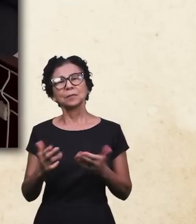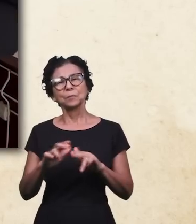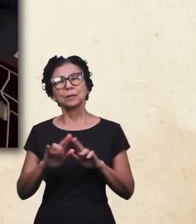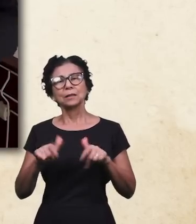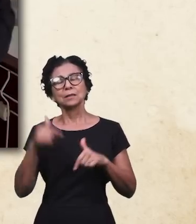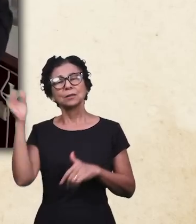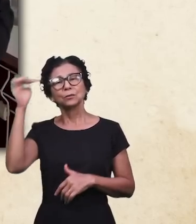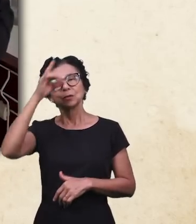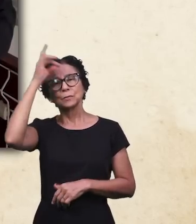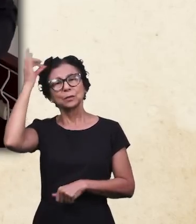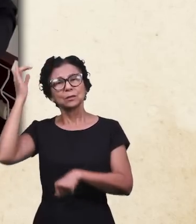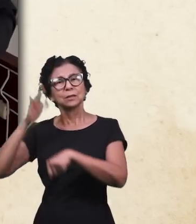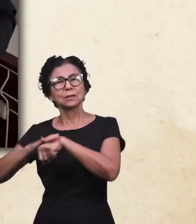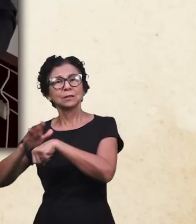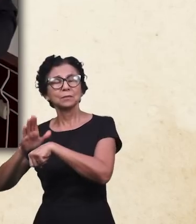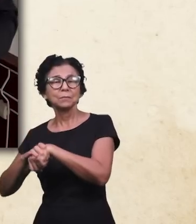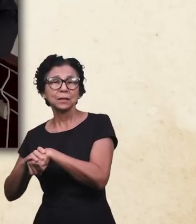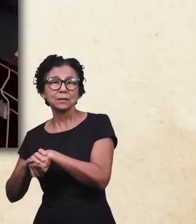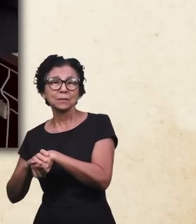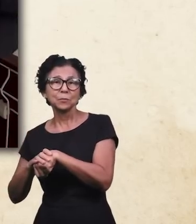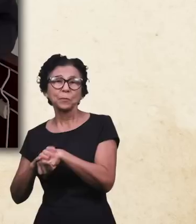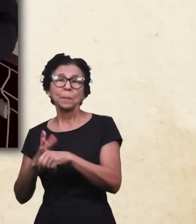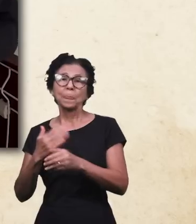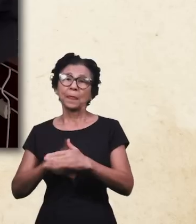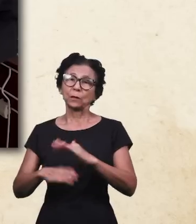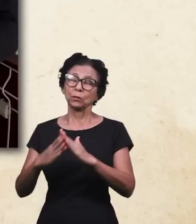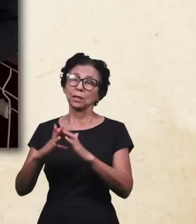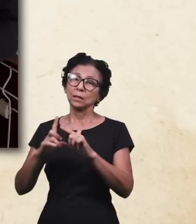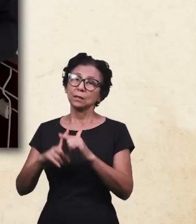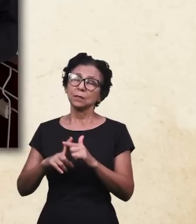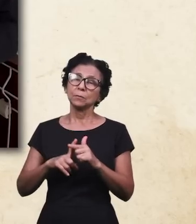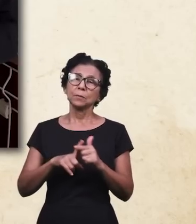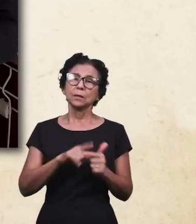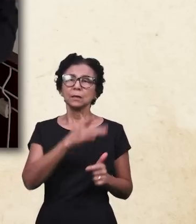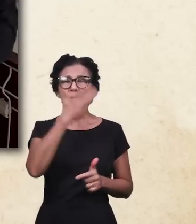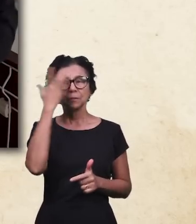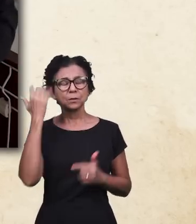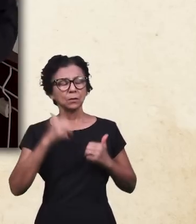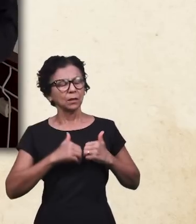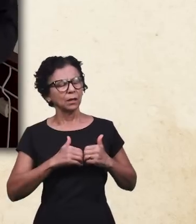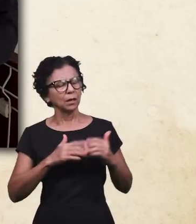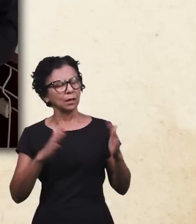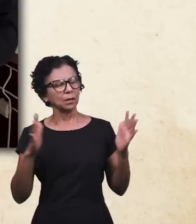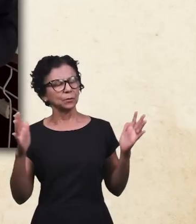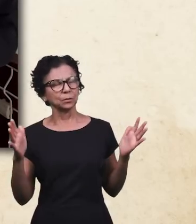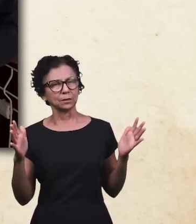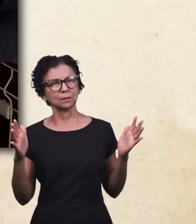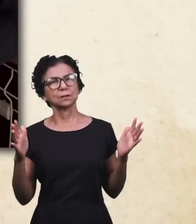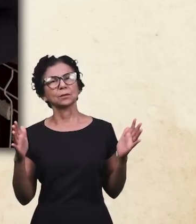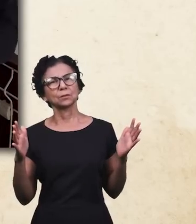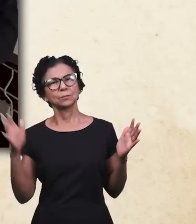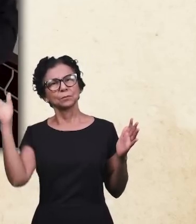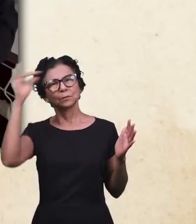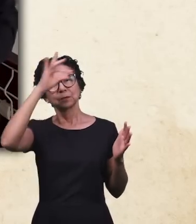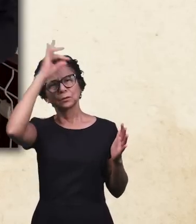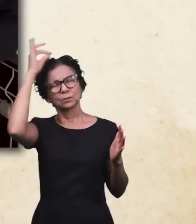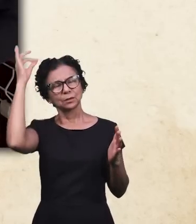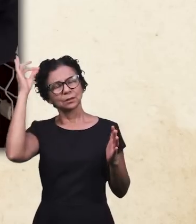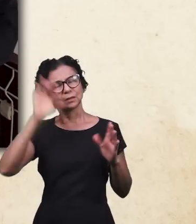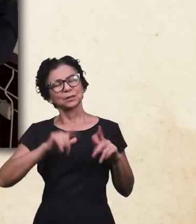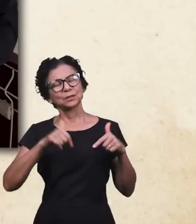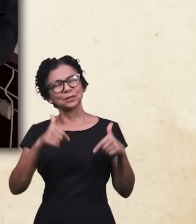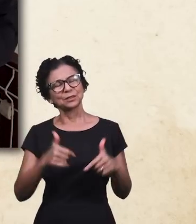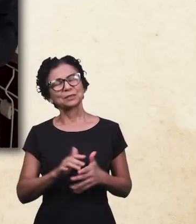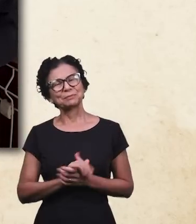e no coração daqueles que abrem o coração para esta operação do Espírito Santo. E assim fica esta